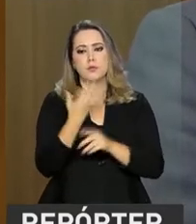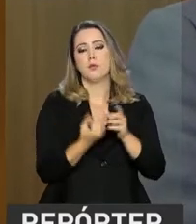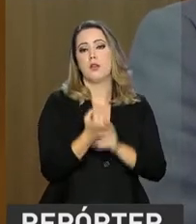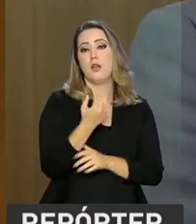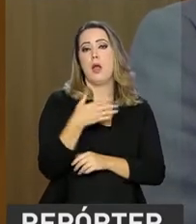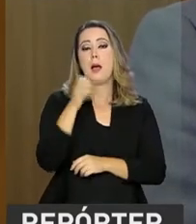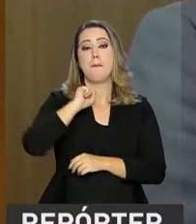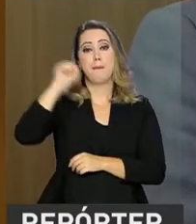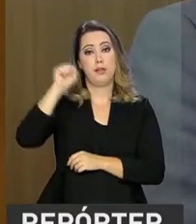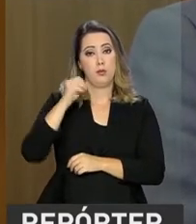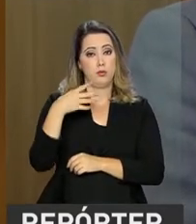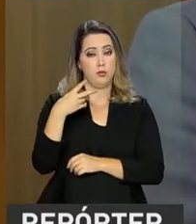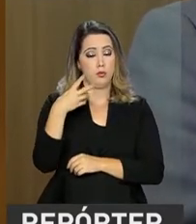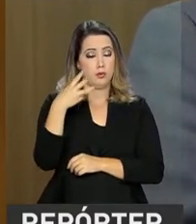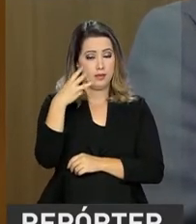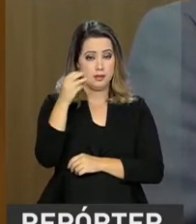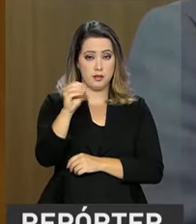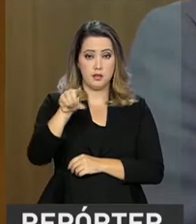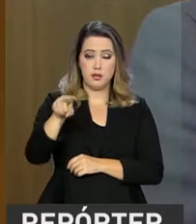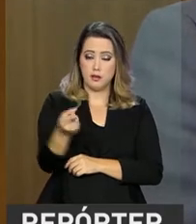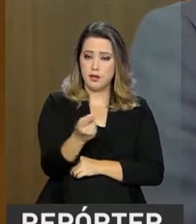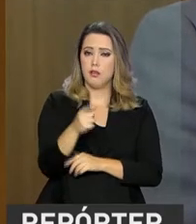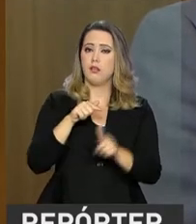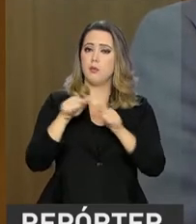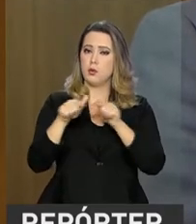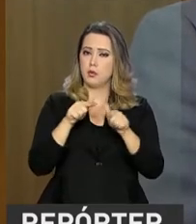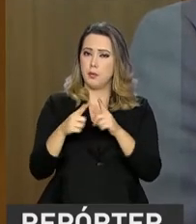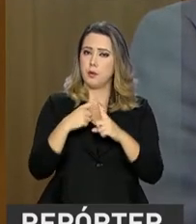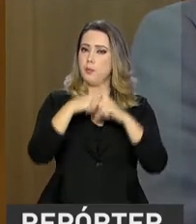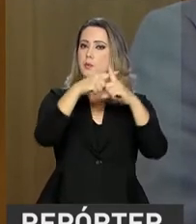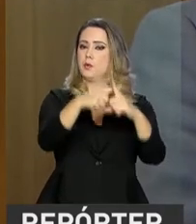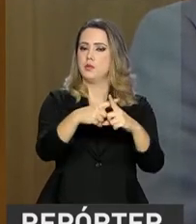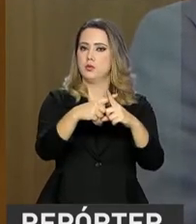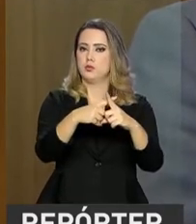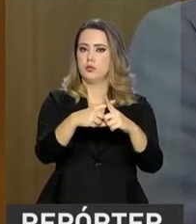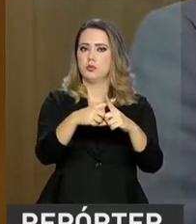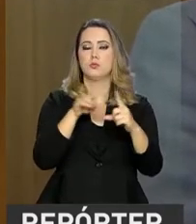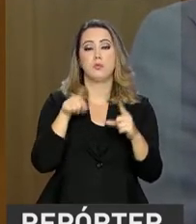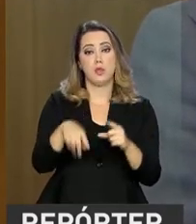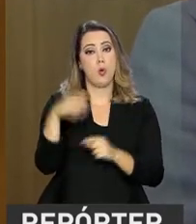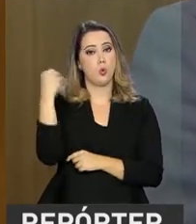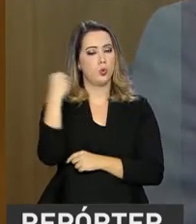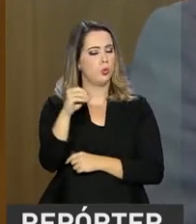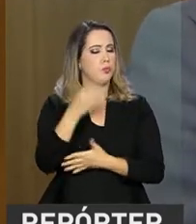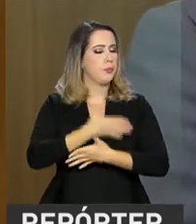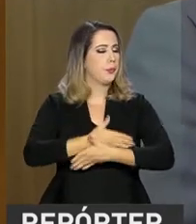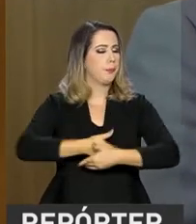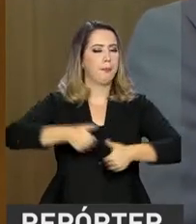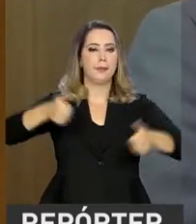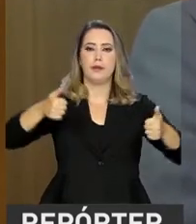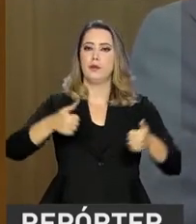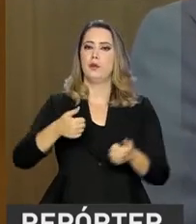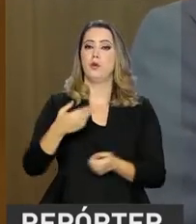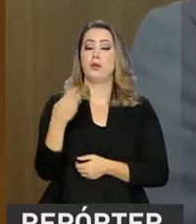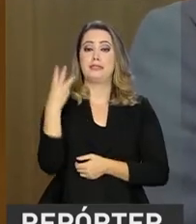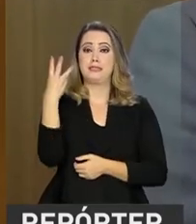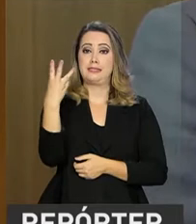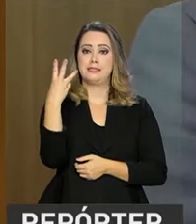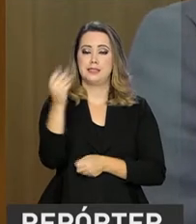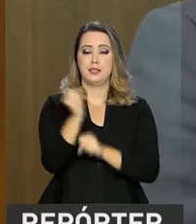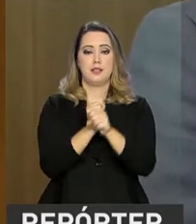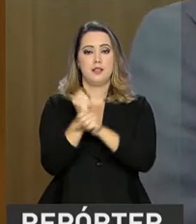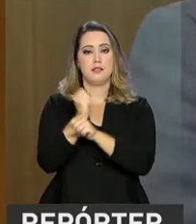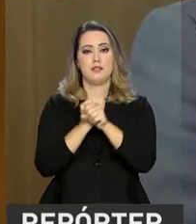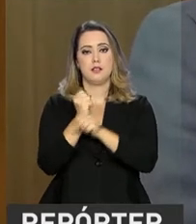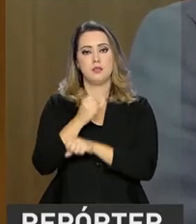postos de trabalho positivo por mês. Só nesse mês de outubro nós tivemos o melhor resultado dos últimos 3 anos, com mais de